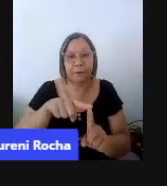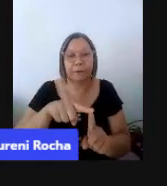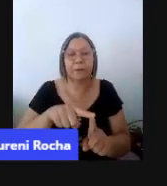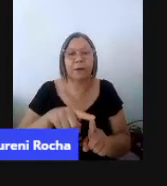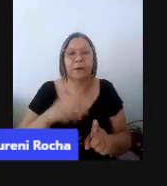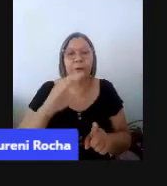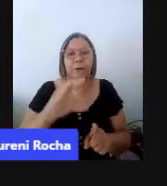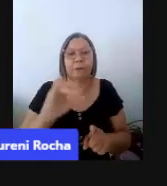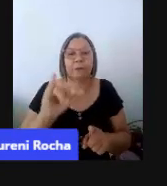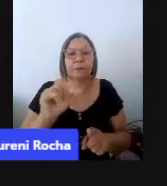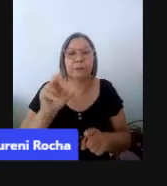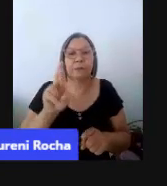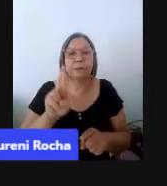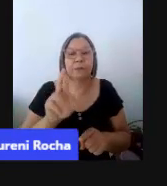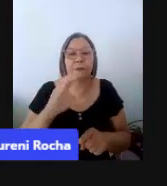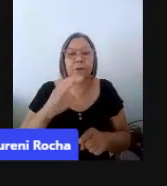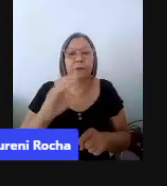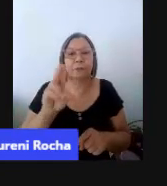o biênio